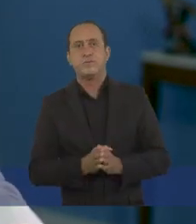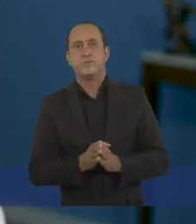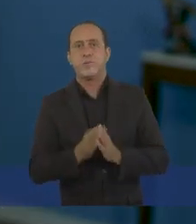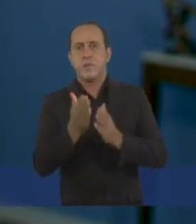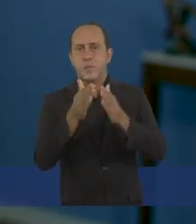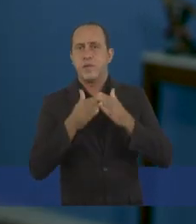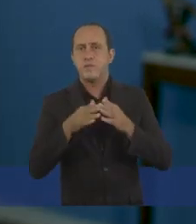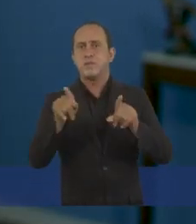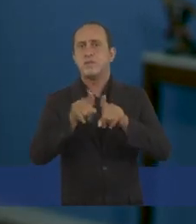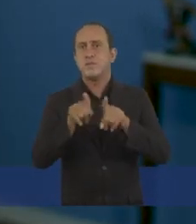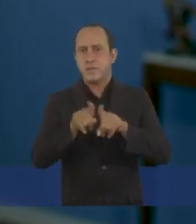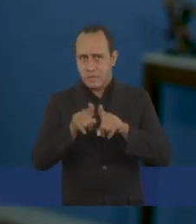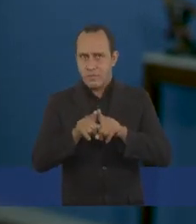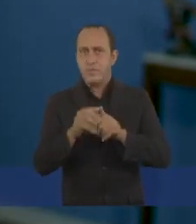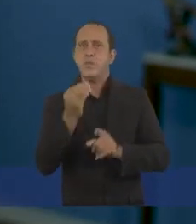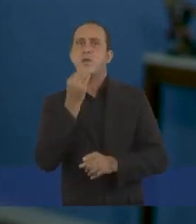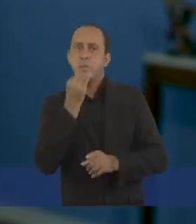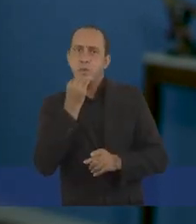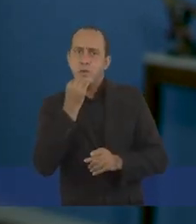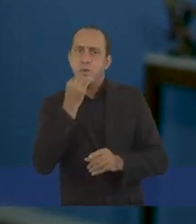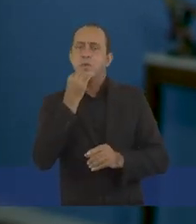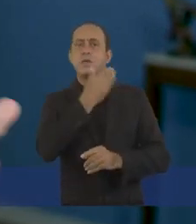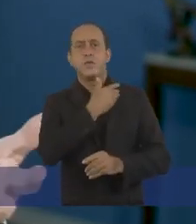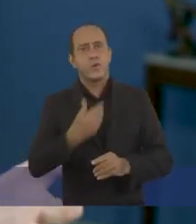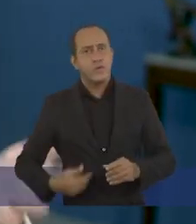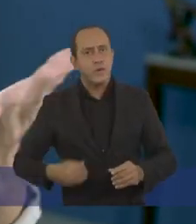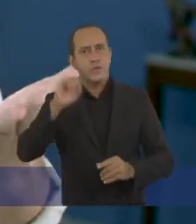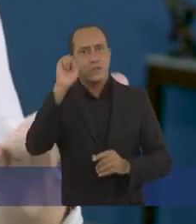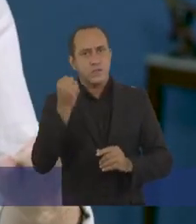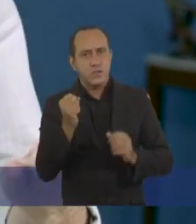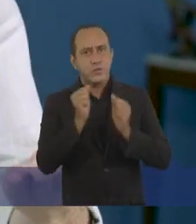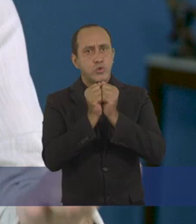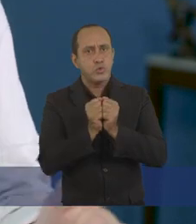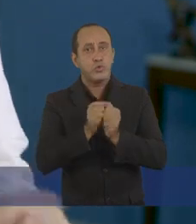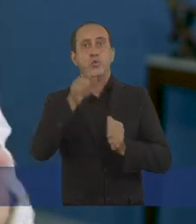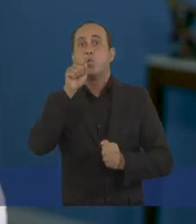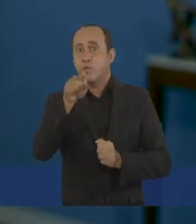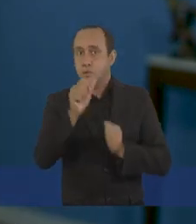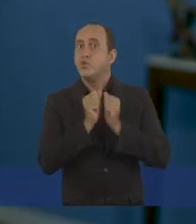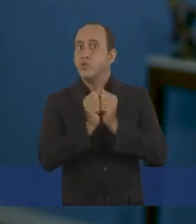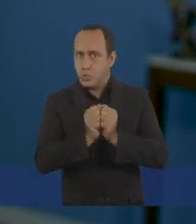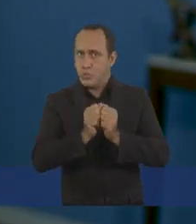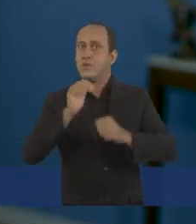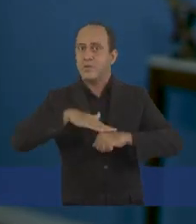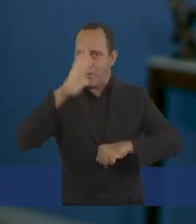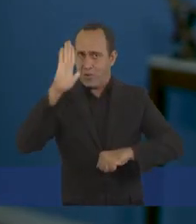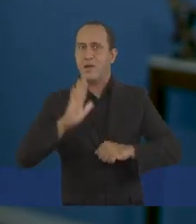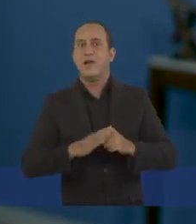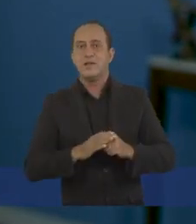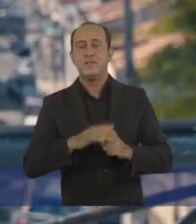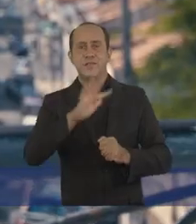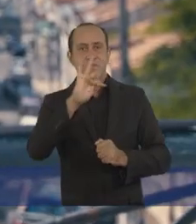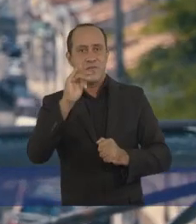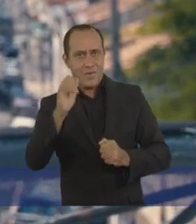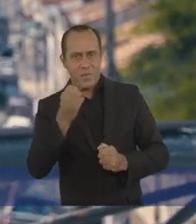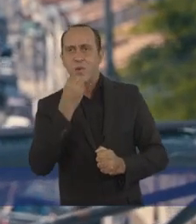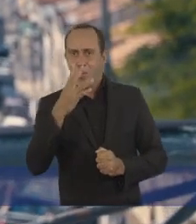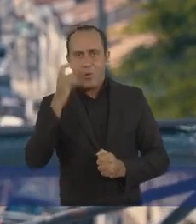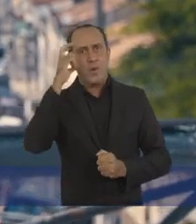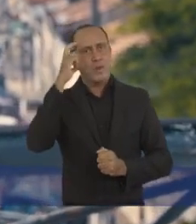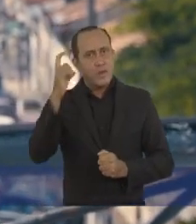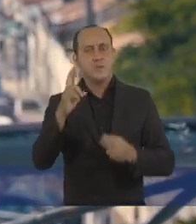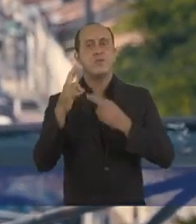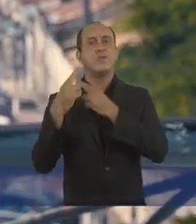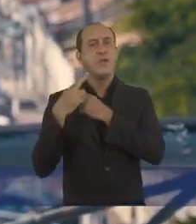desenvolver. E peço a você também a oportunidade de governar Sergipe ao seu lado e mostrar que juntos a gente vai longe. Fábio é um homem